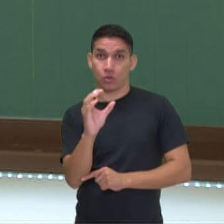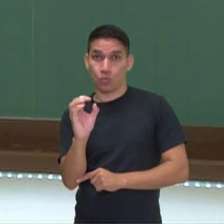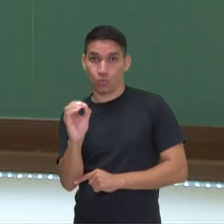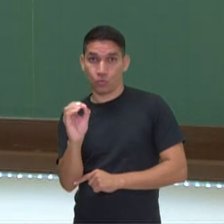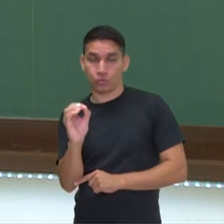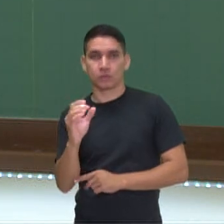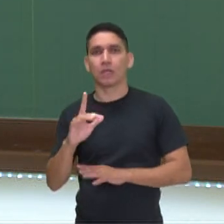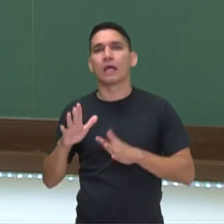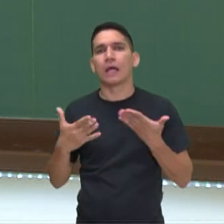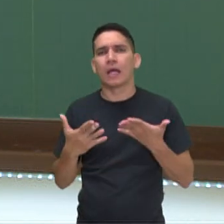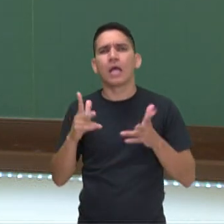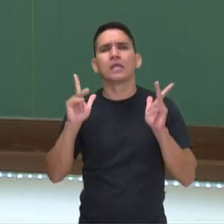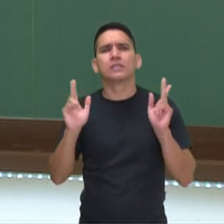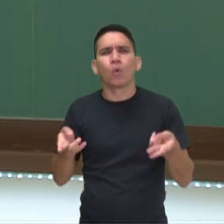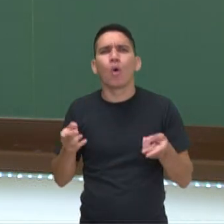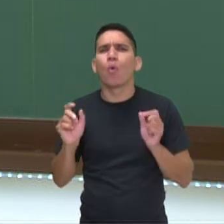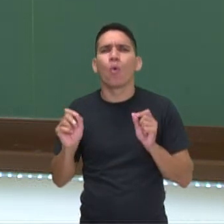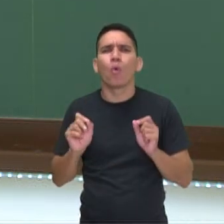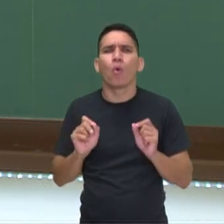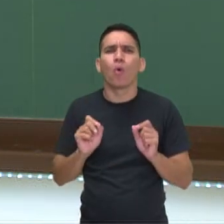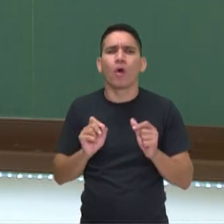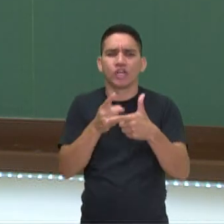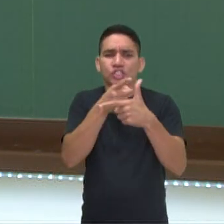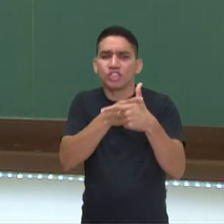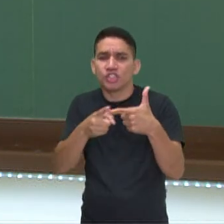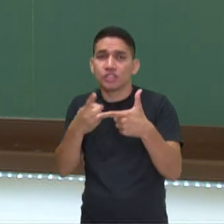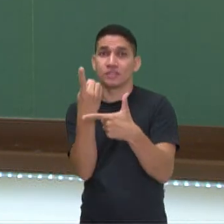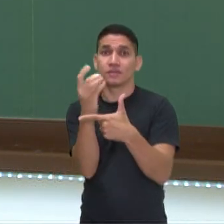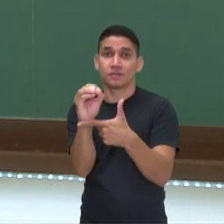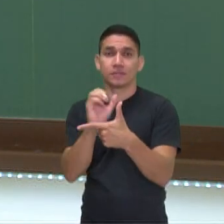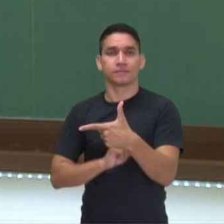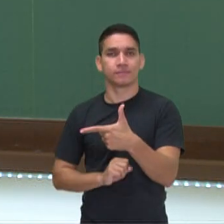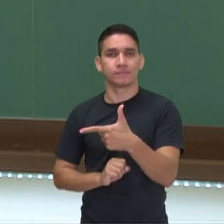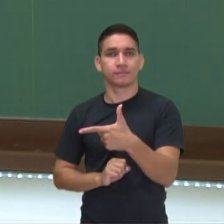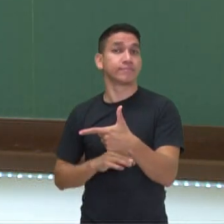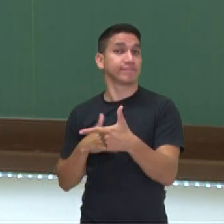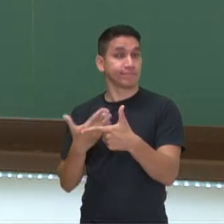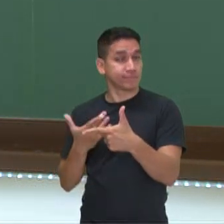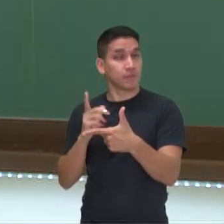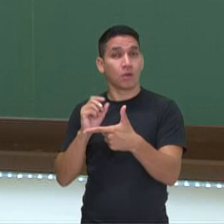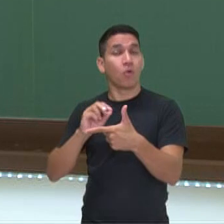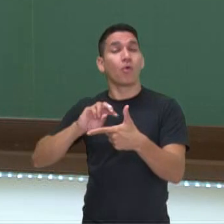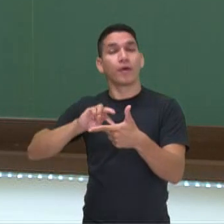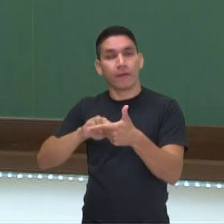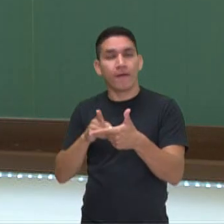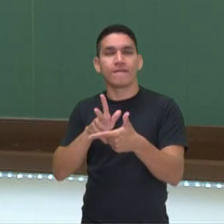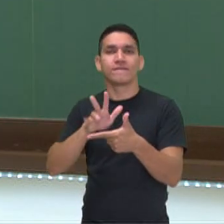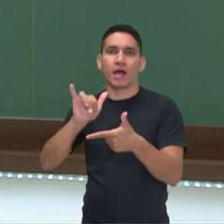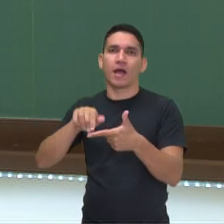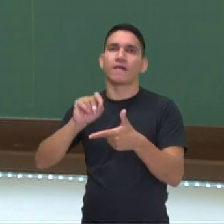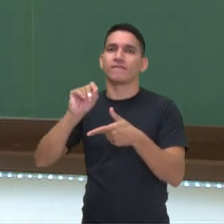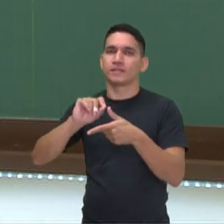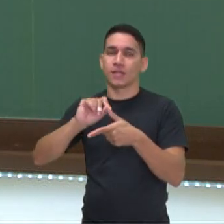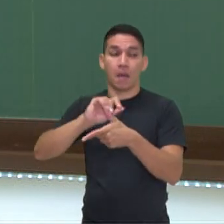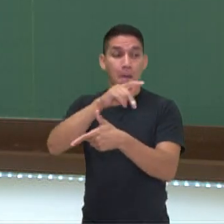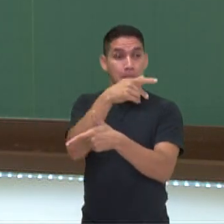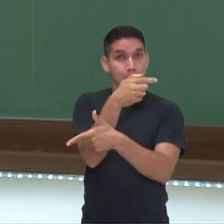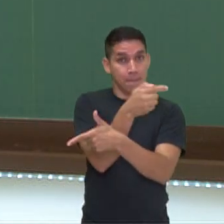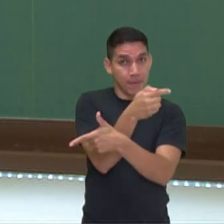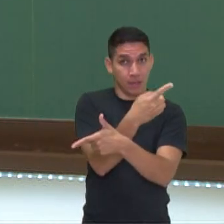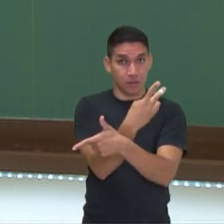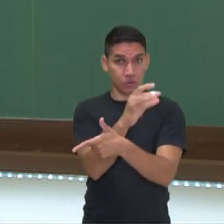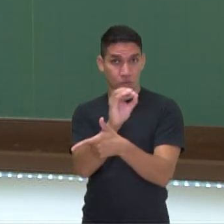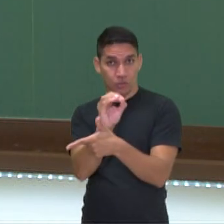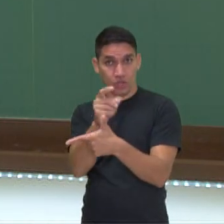que dividir esse número por 10. Então, o que vocês vão fazer? Pegar o menos 200